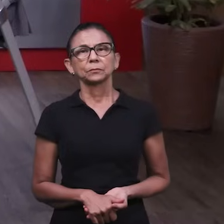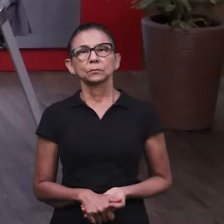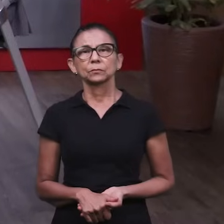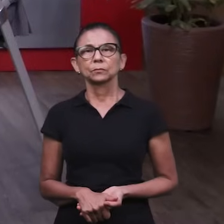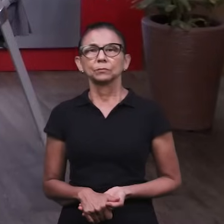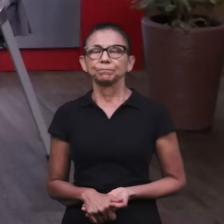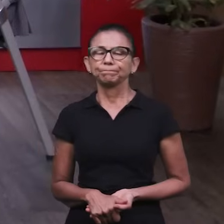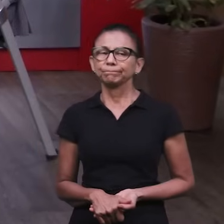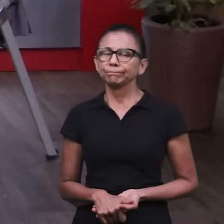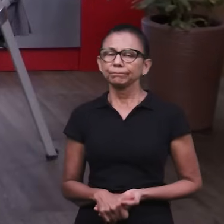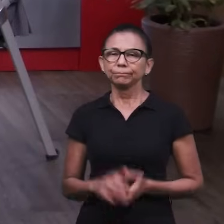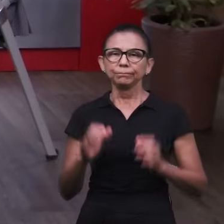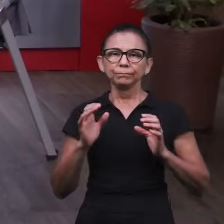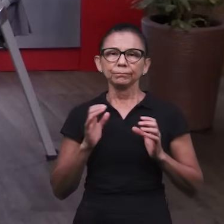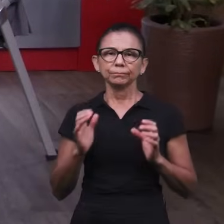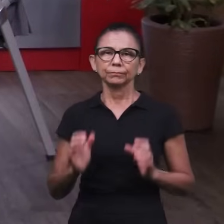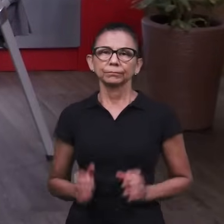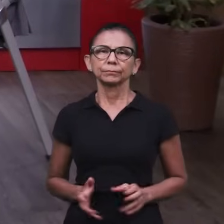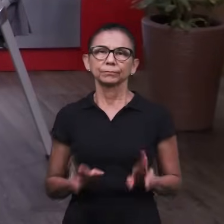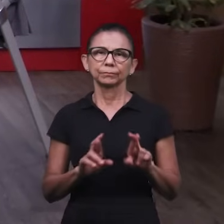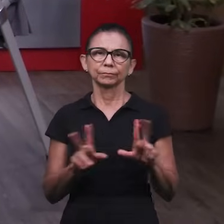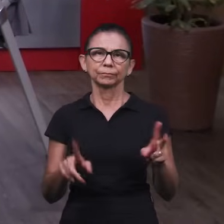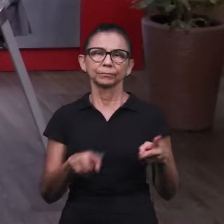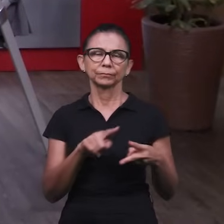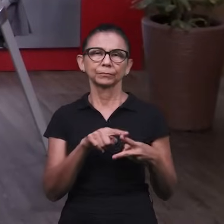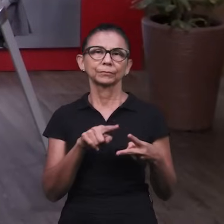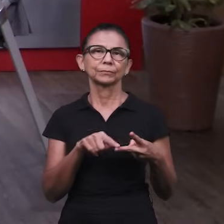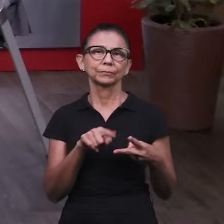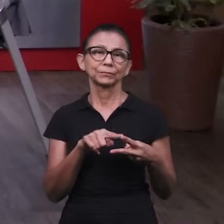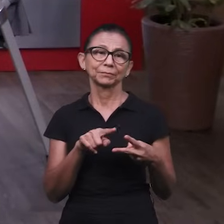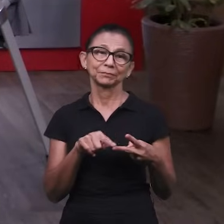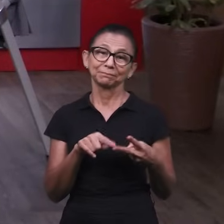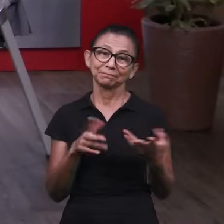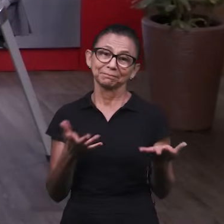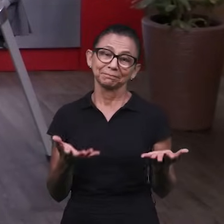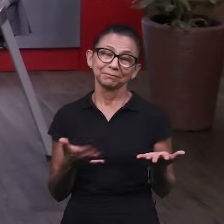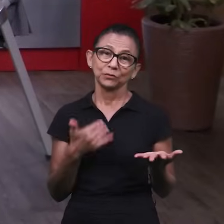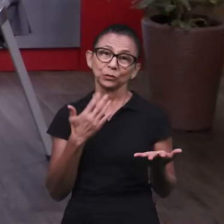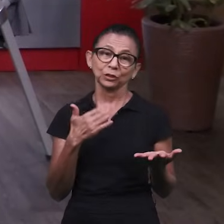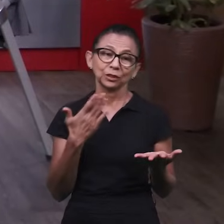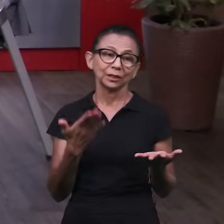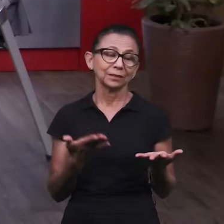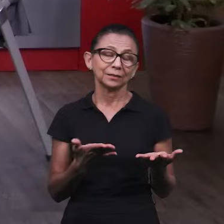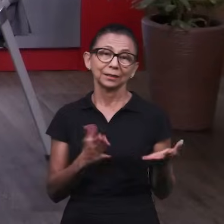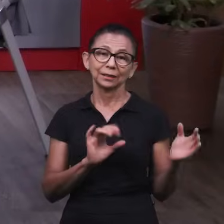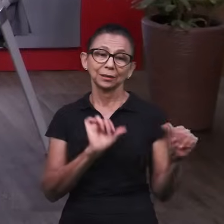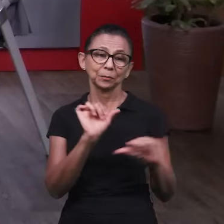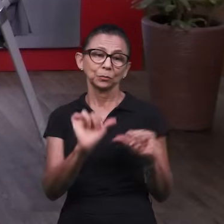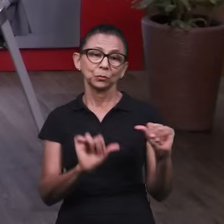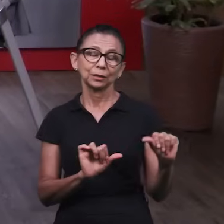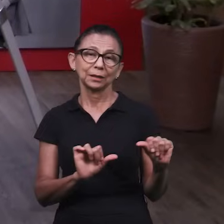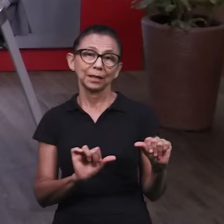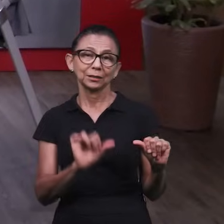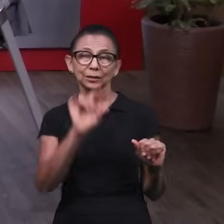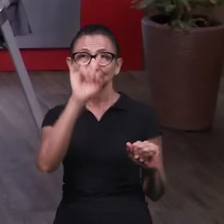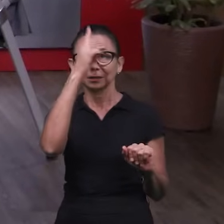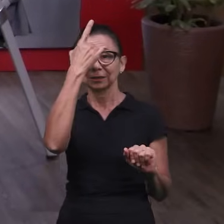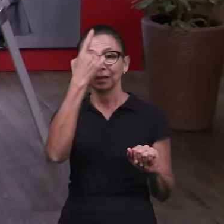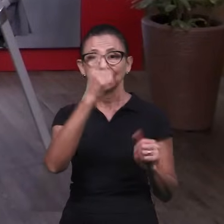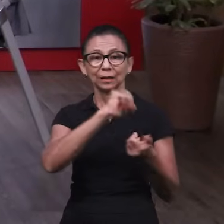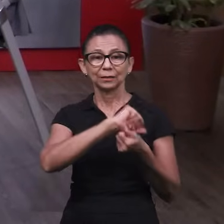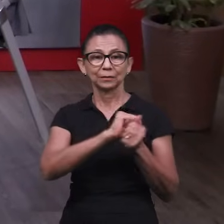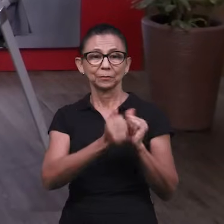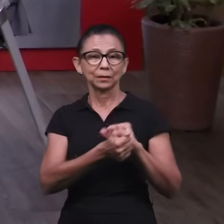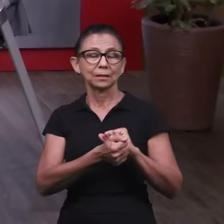mudar a forma deles. Aí a doutora pode até me corrigir se eu estiver errado, né? Mas não adianta a gente querer mudar a forma deles. A gente tem que criar um processo